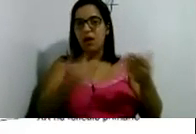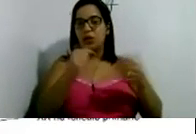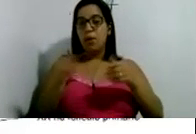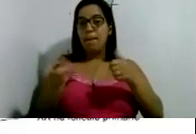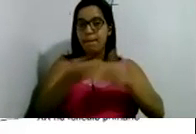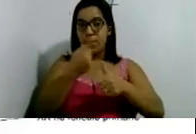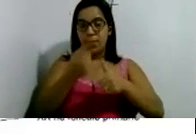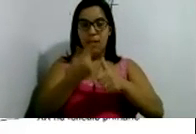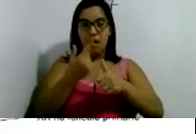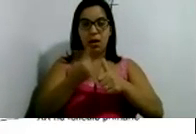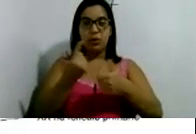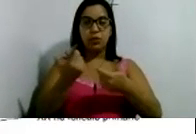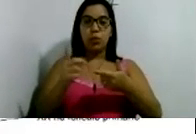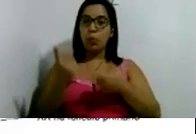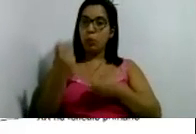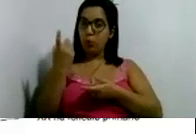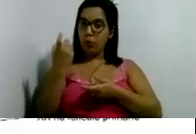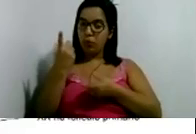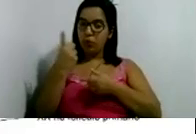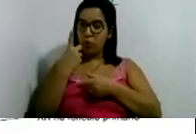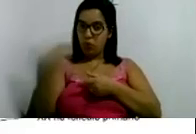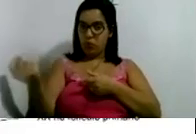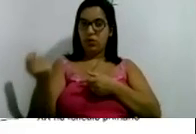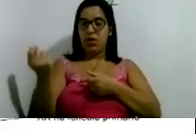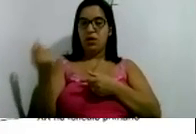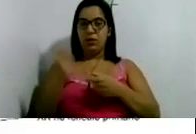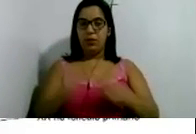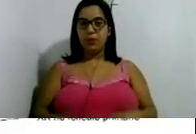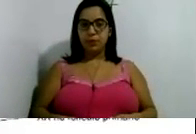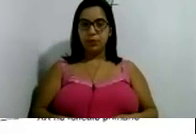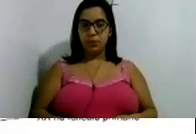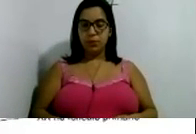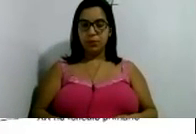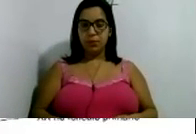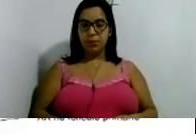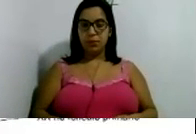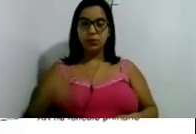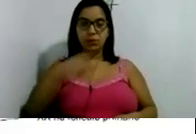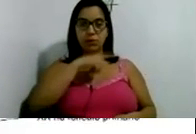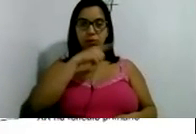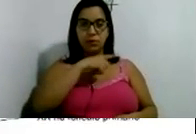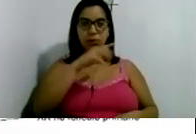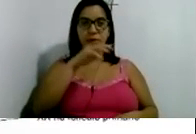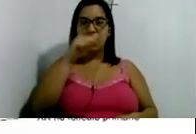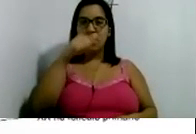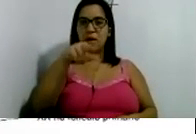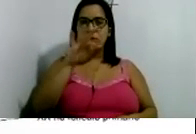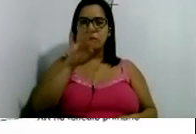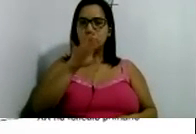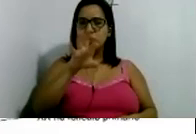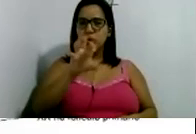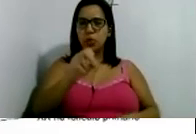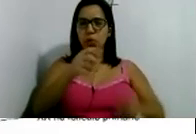somente um vai expelir o oócito. Então, a gente tem aqui esse antro, que é um